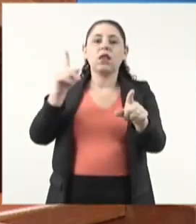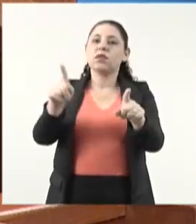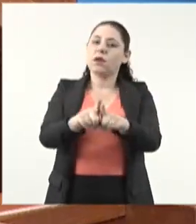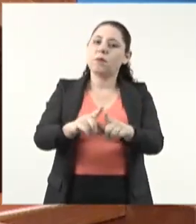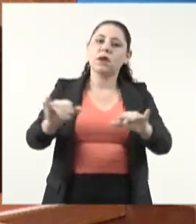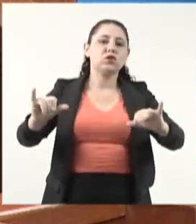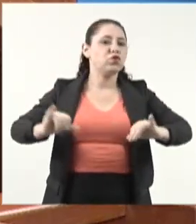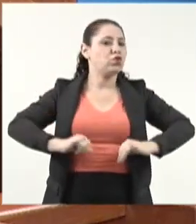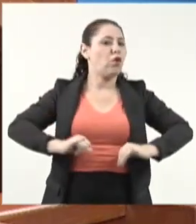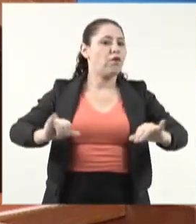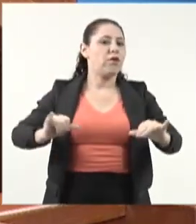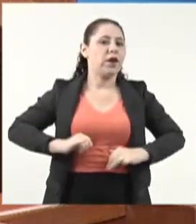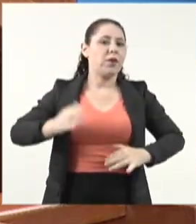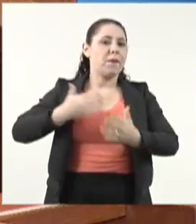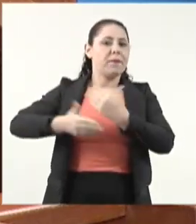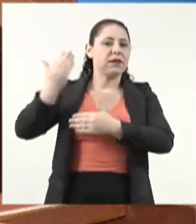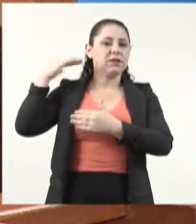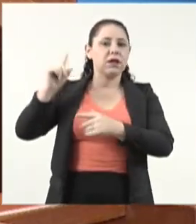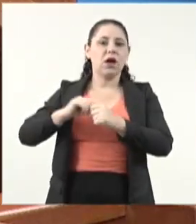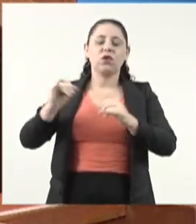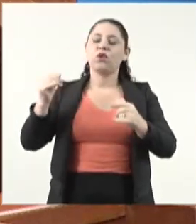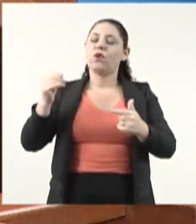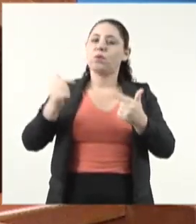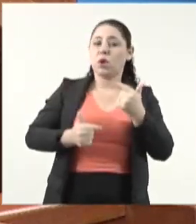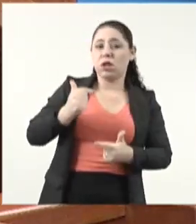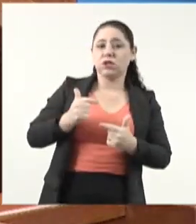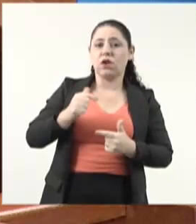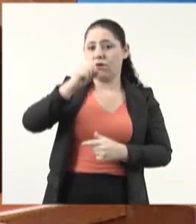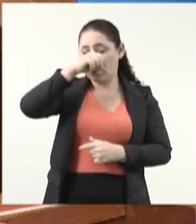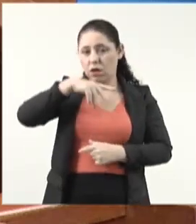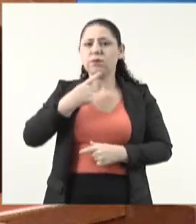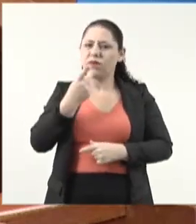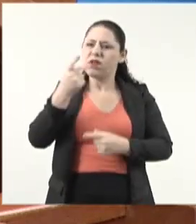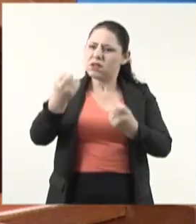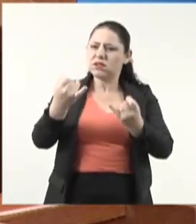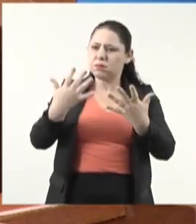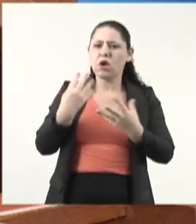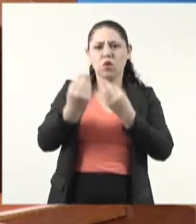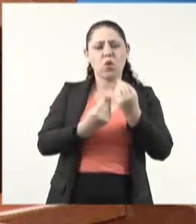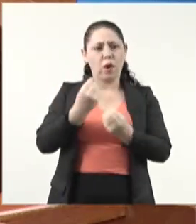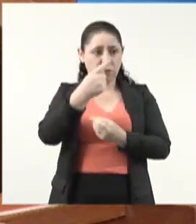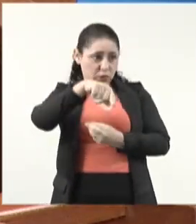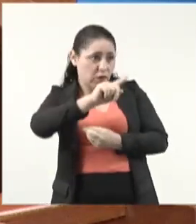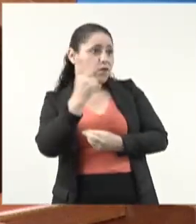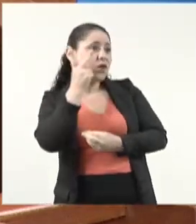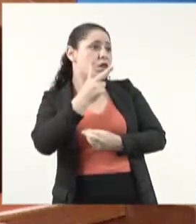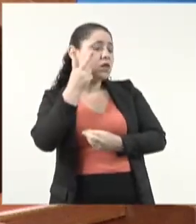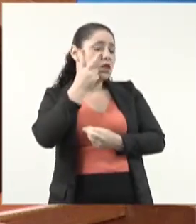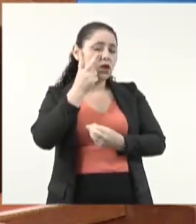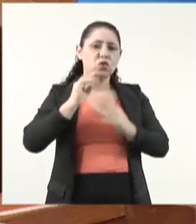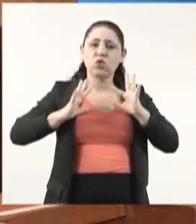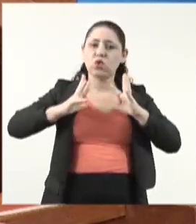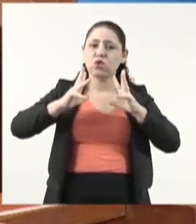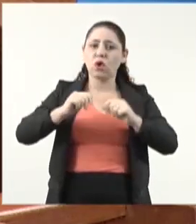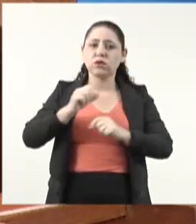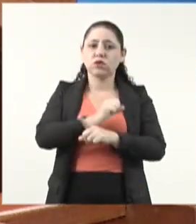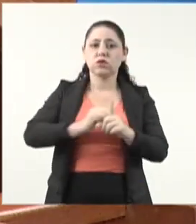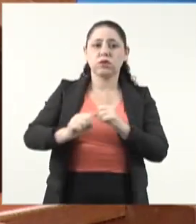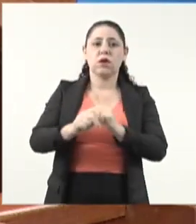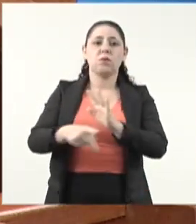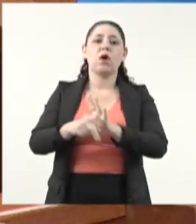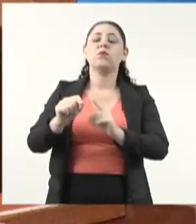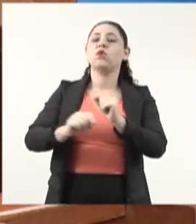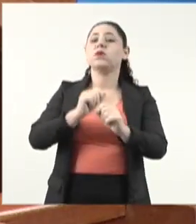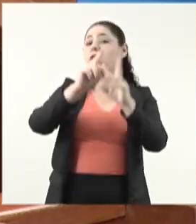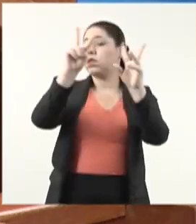tinham sofrido nesses dias violência política de gênero, para falar com os nossos vereadores e com toda a sociedade a